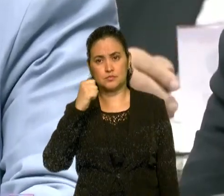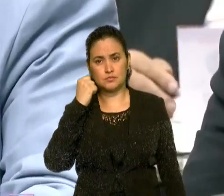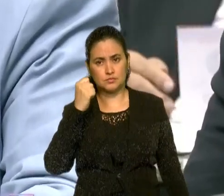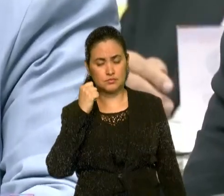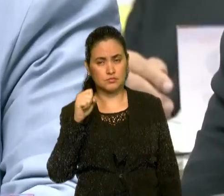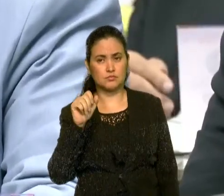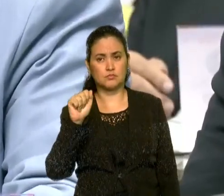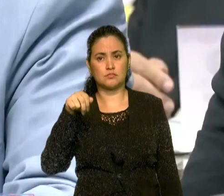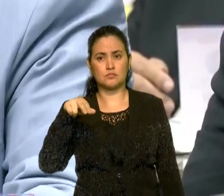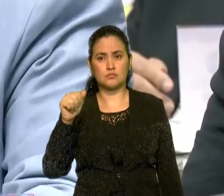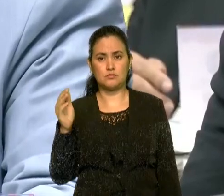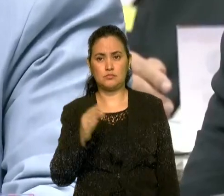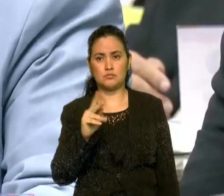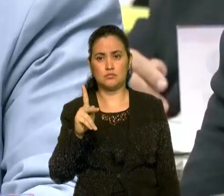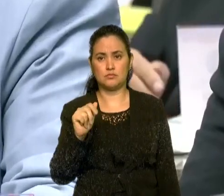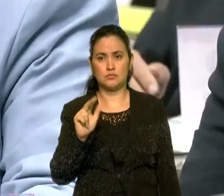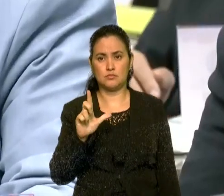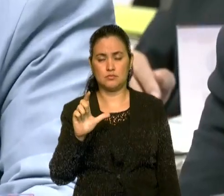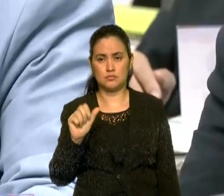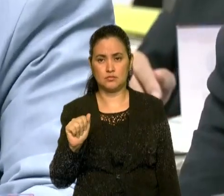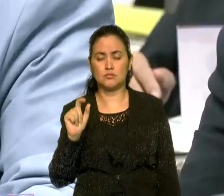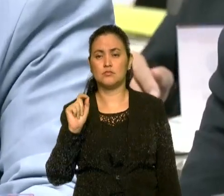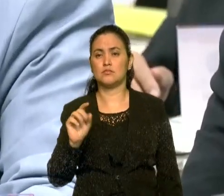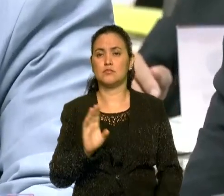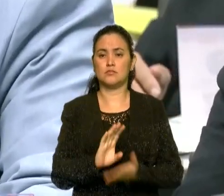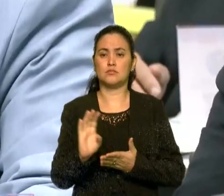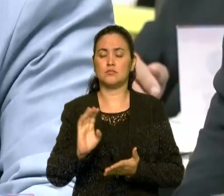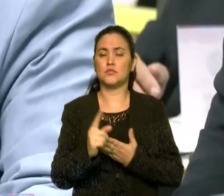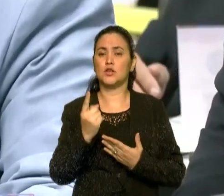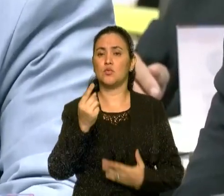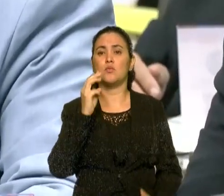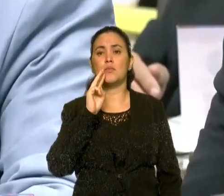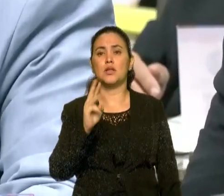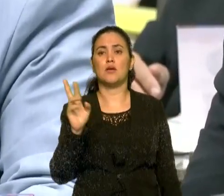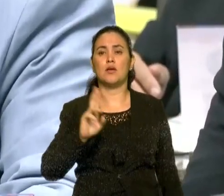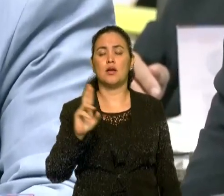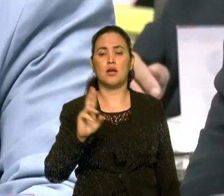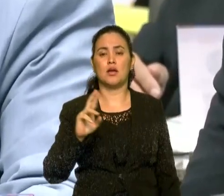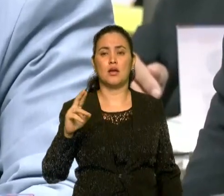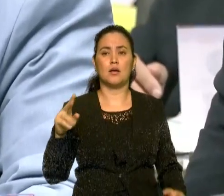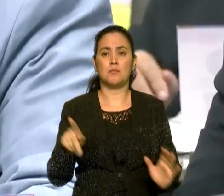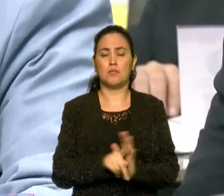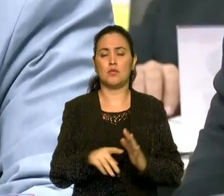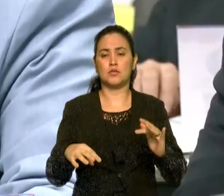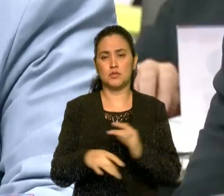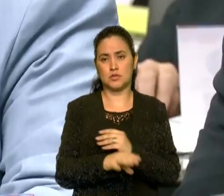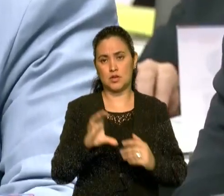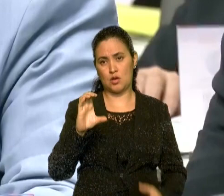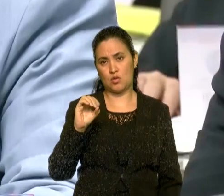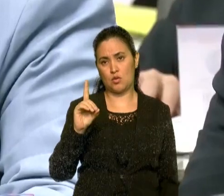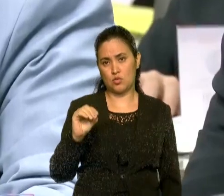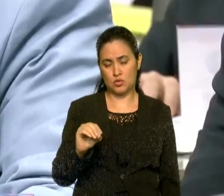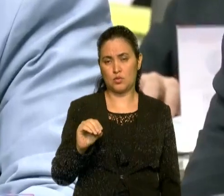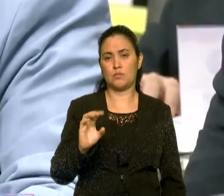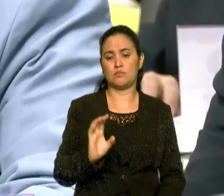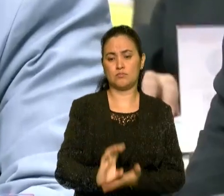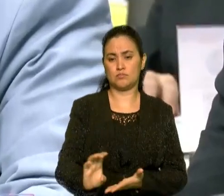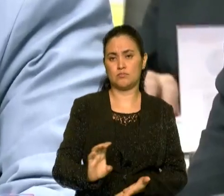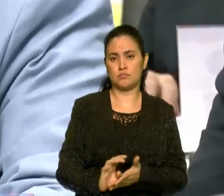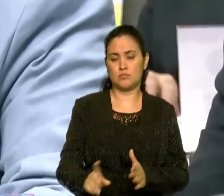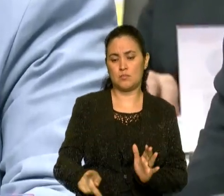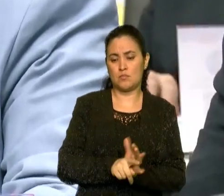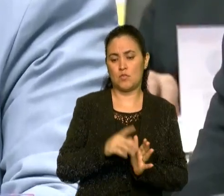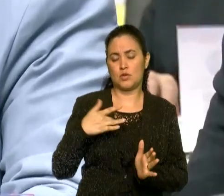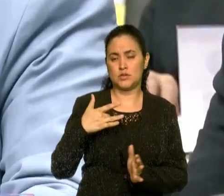Brasília, destinou a ordem de R$1 milhão para a cidade de Codó em fundo a fundo para a saúde,